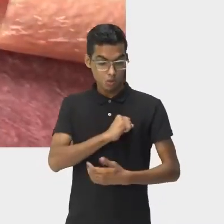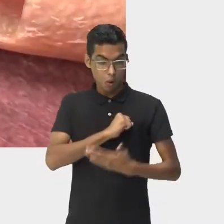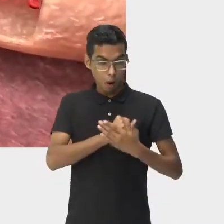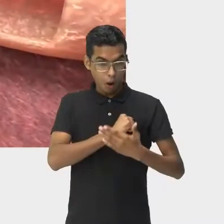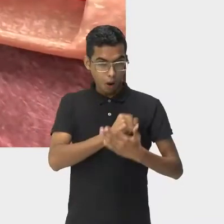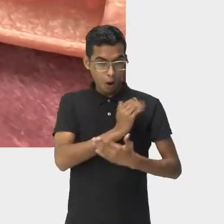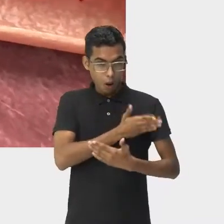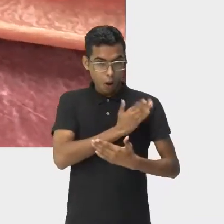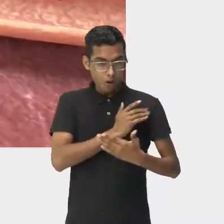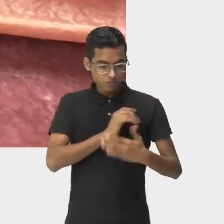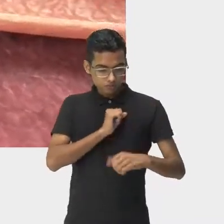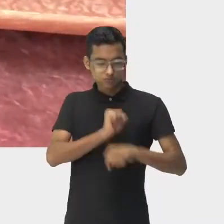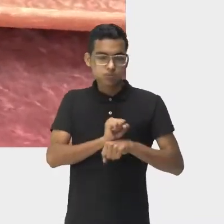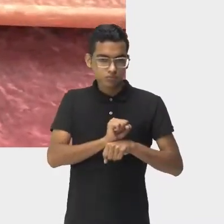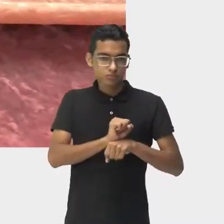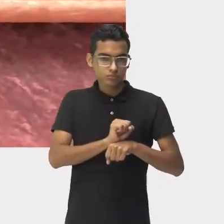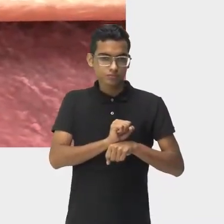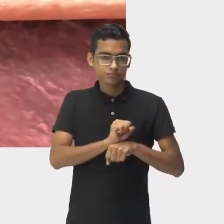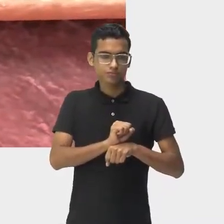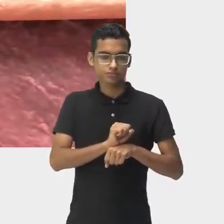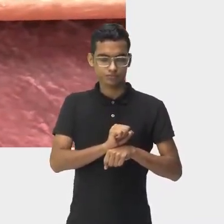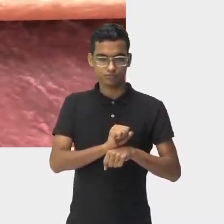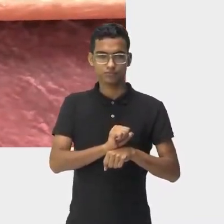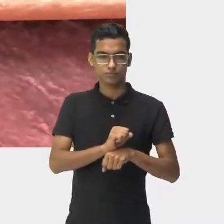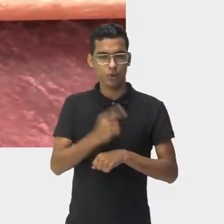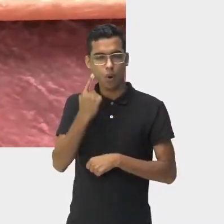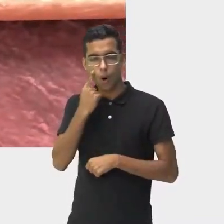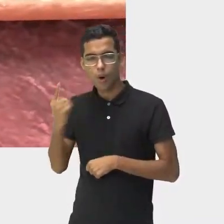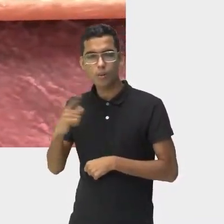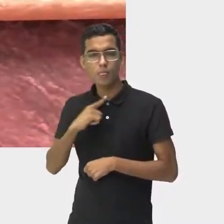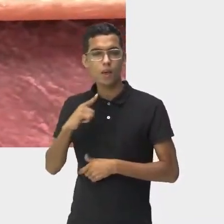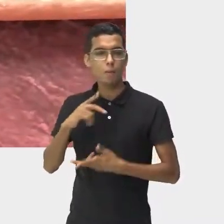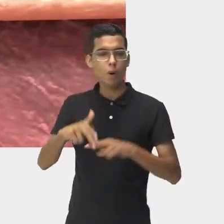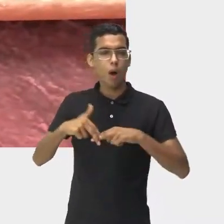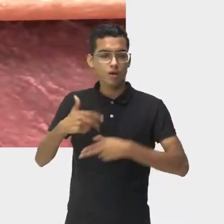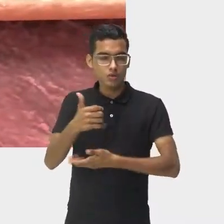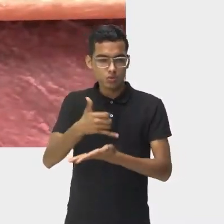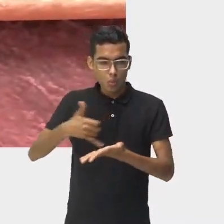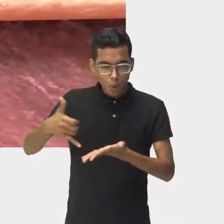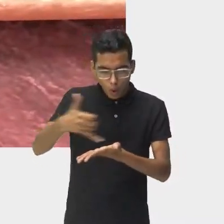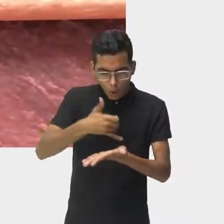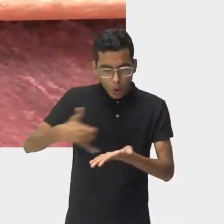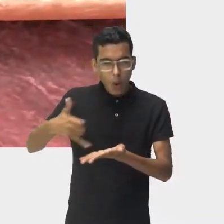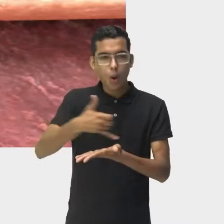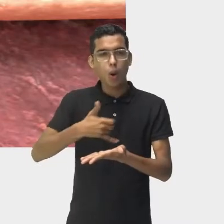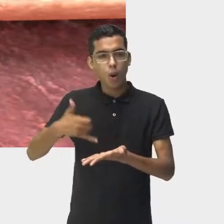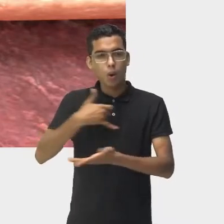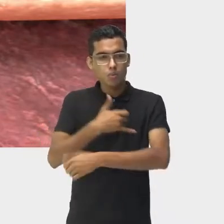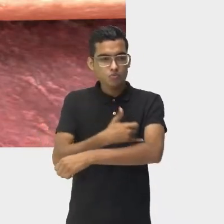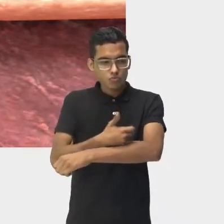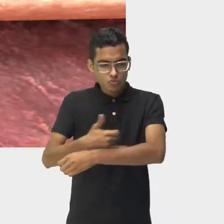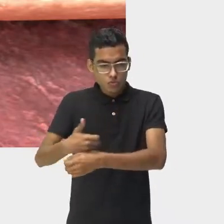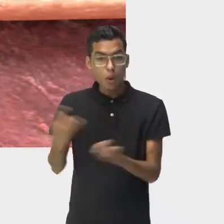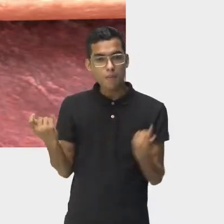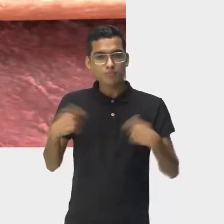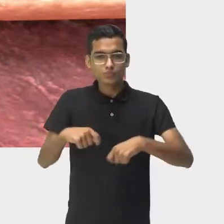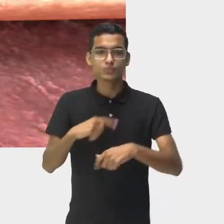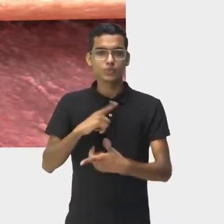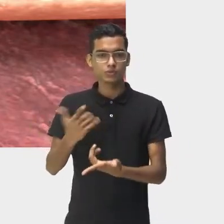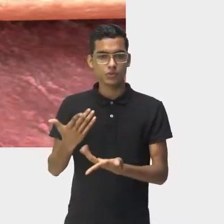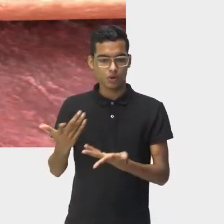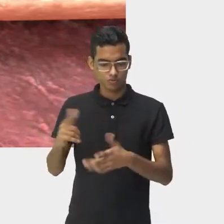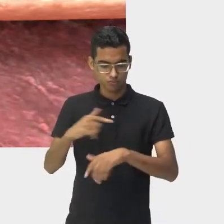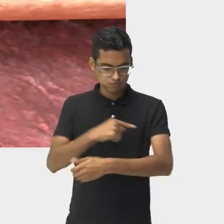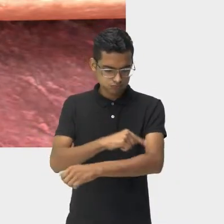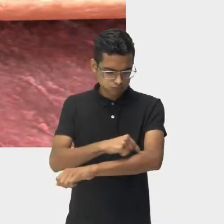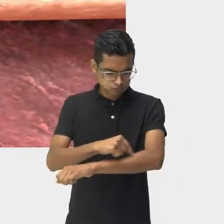observem novamente aí. Por conta das gorduras, teve aí o entupimento da veia, da artéria. E aí a gente vai